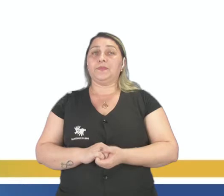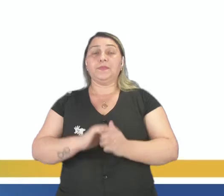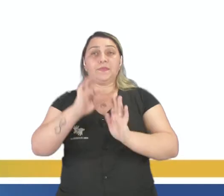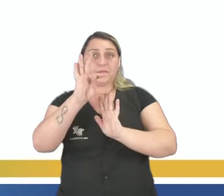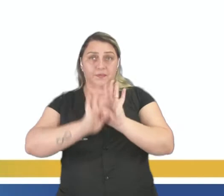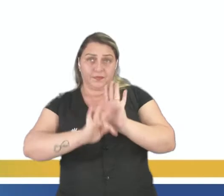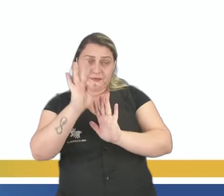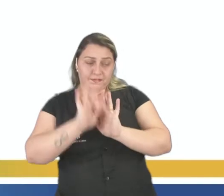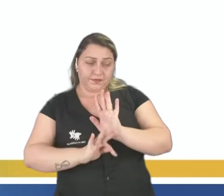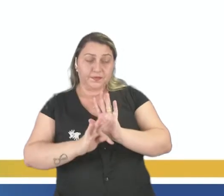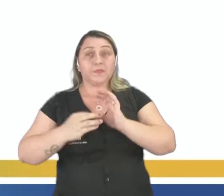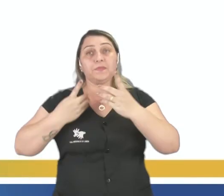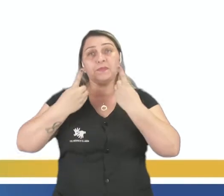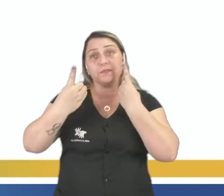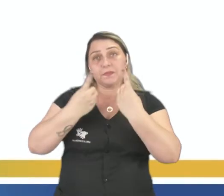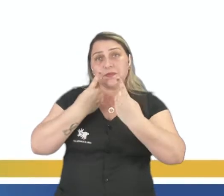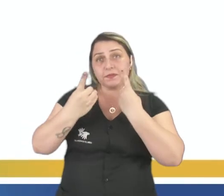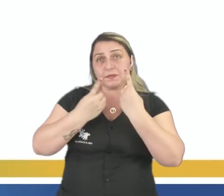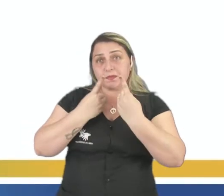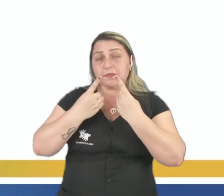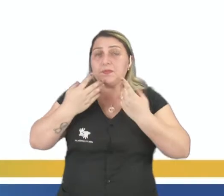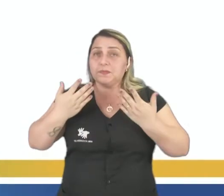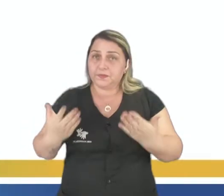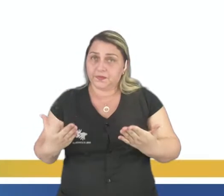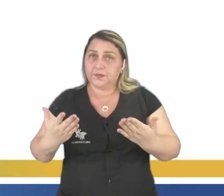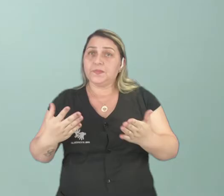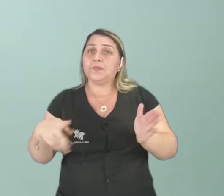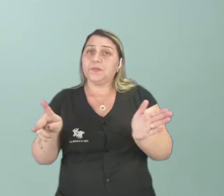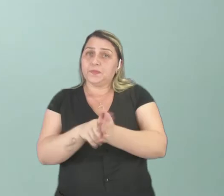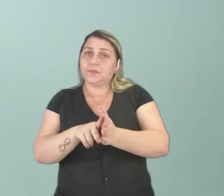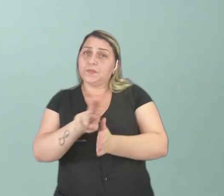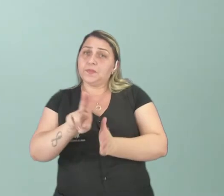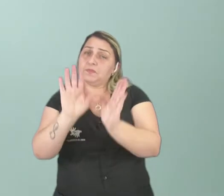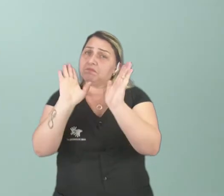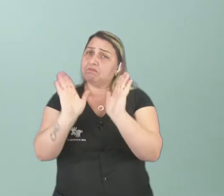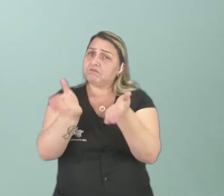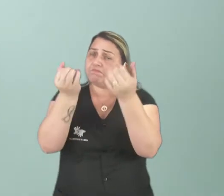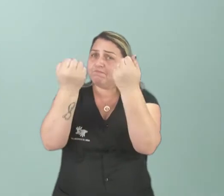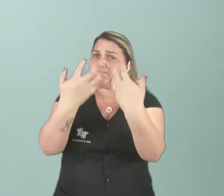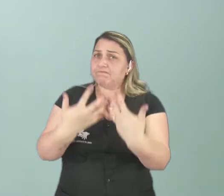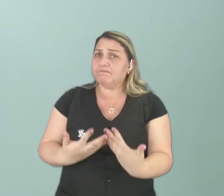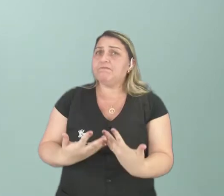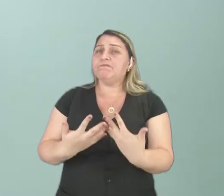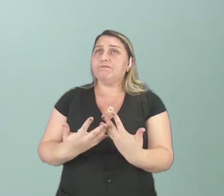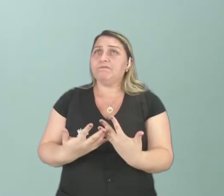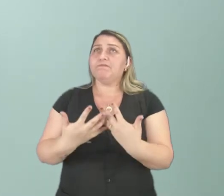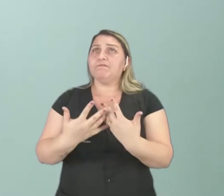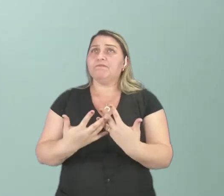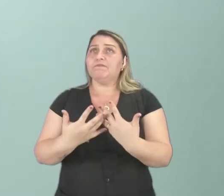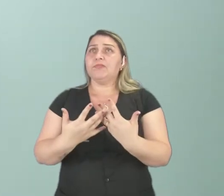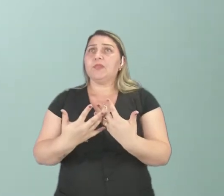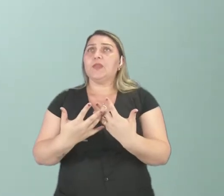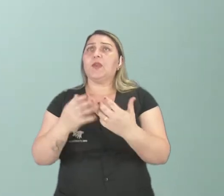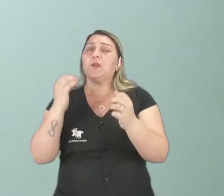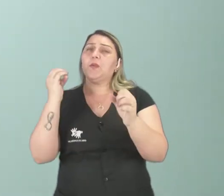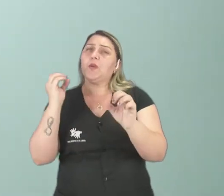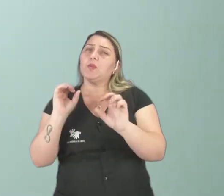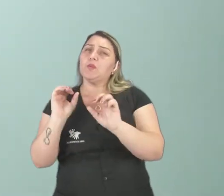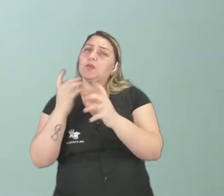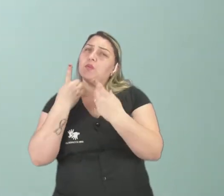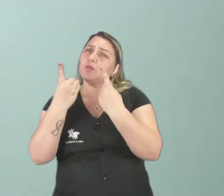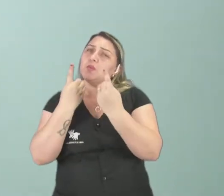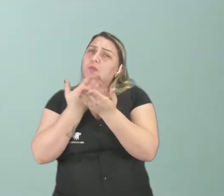texto dialogado ou texto de diálogo, como o próprio nome já disse, ele é embasado na construção de um